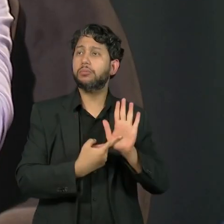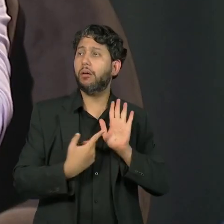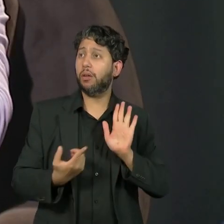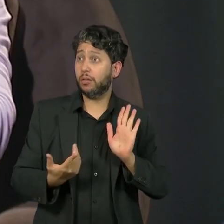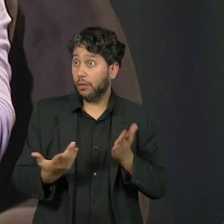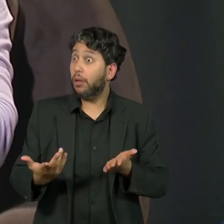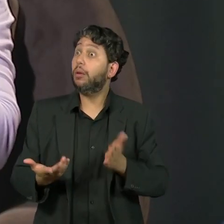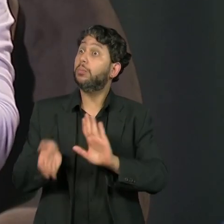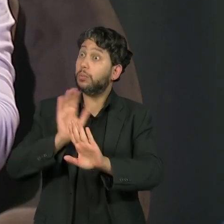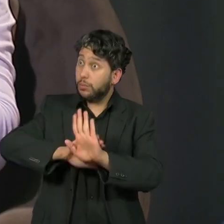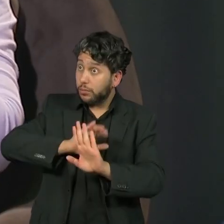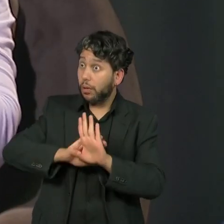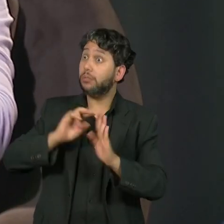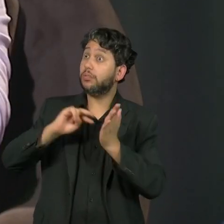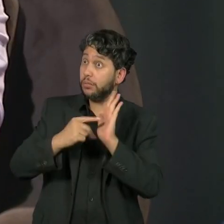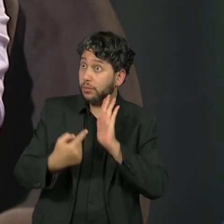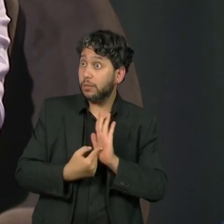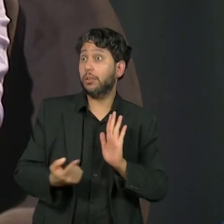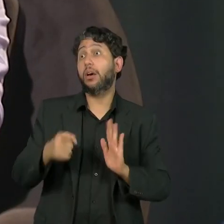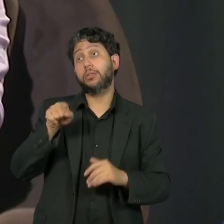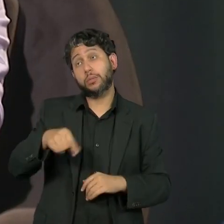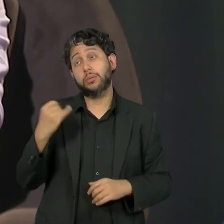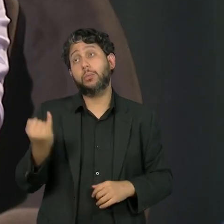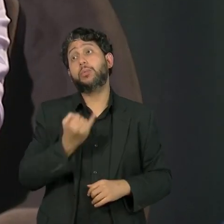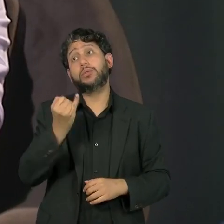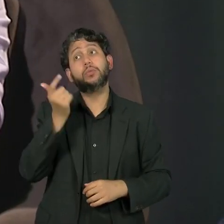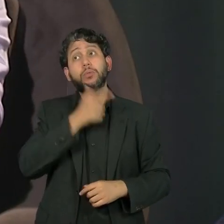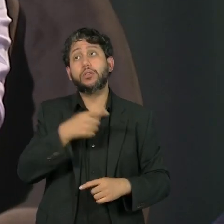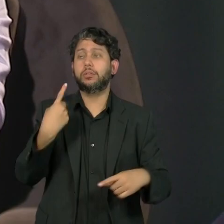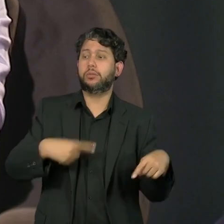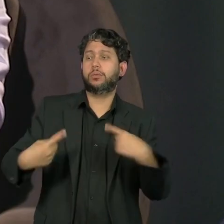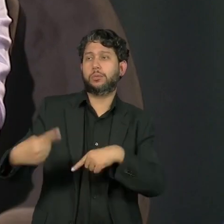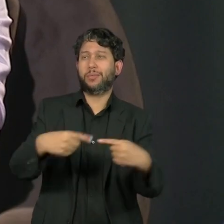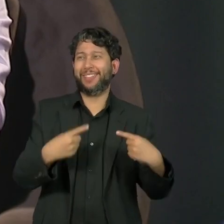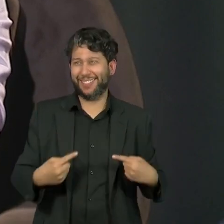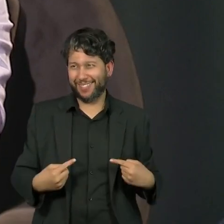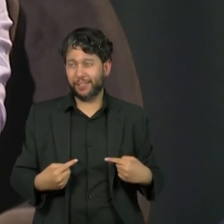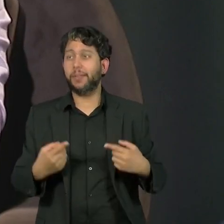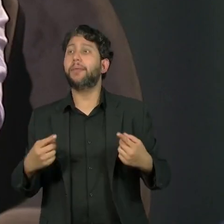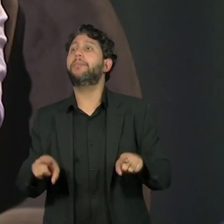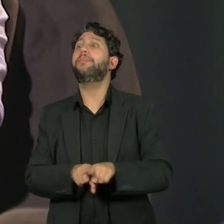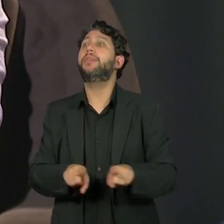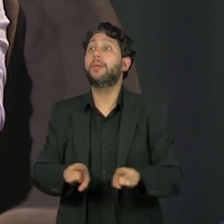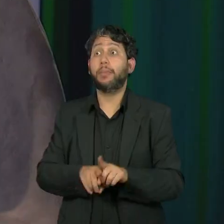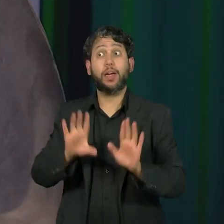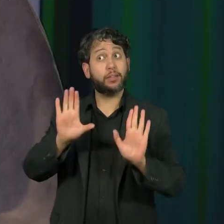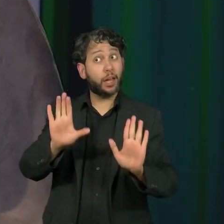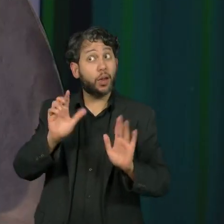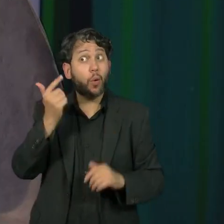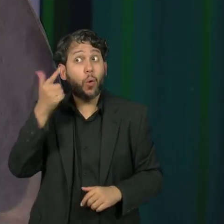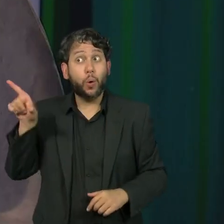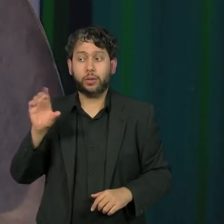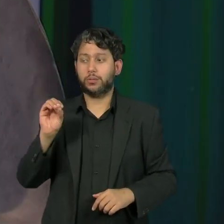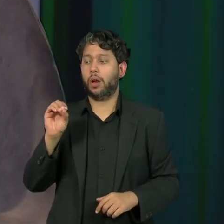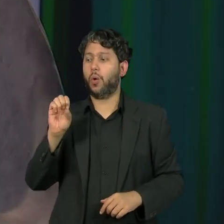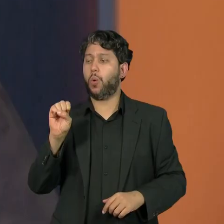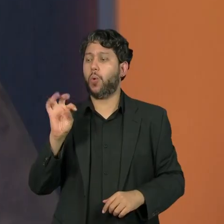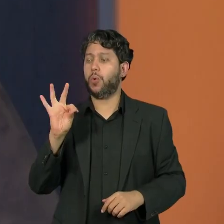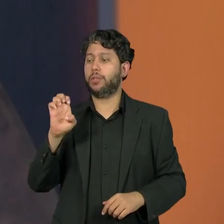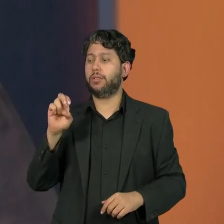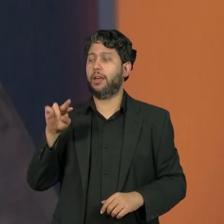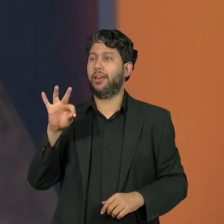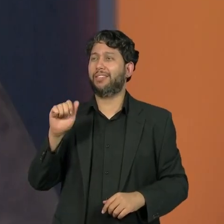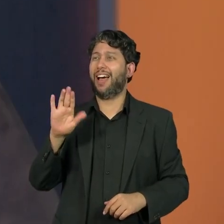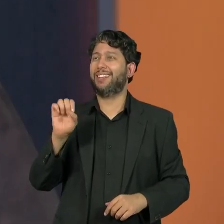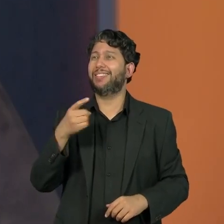os significados do luxo são muito importantes serem debatidos, além da questão de ostentação, sim, como ele é comumente conhecido. E